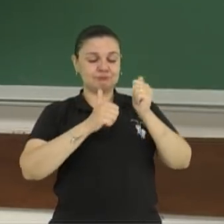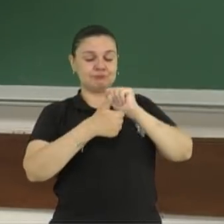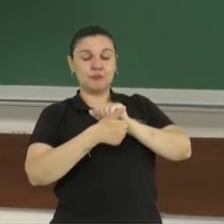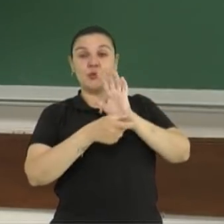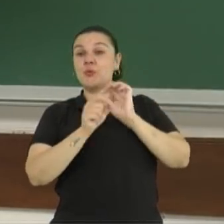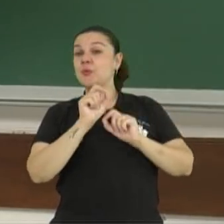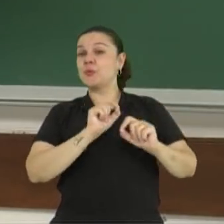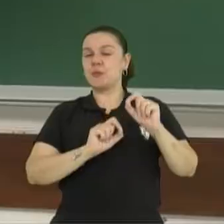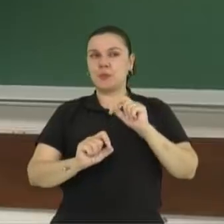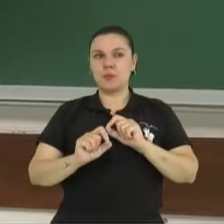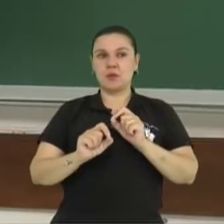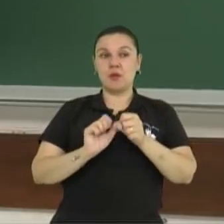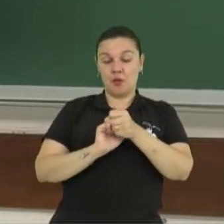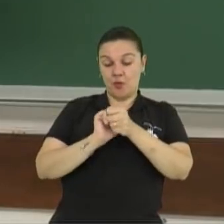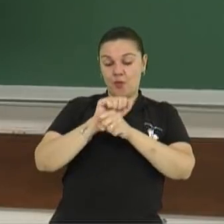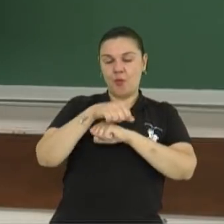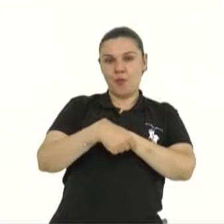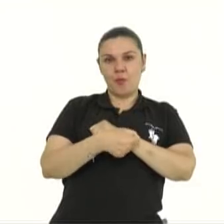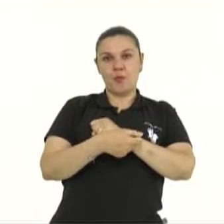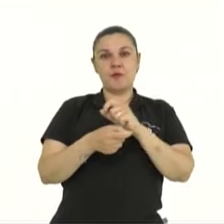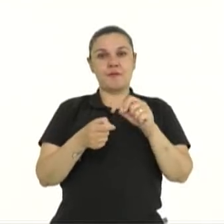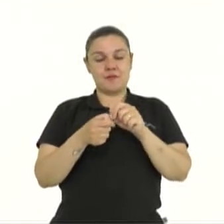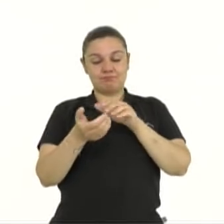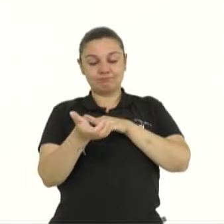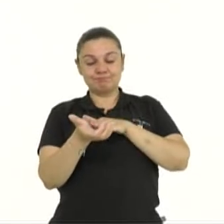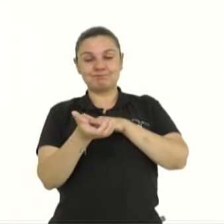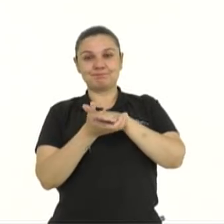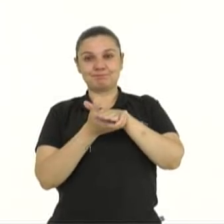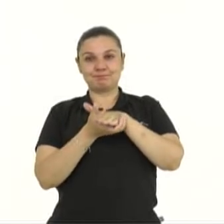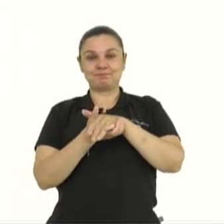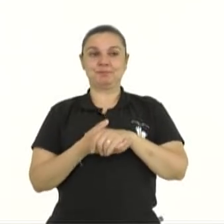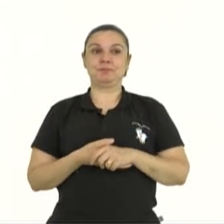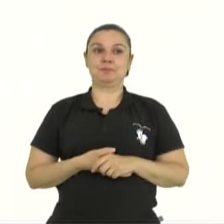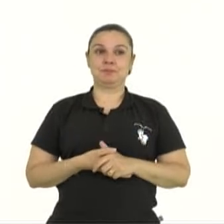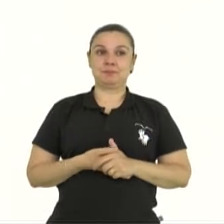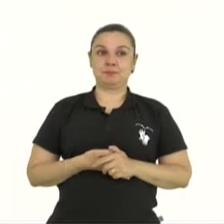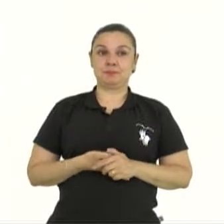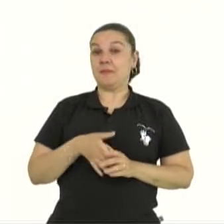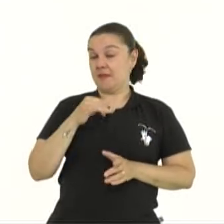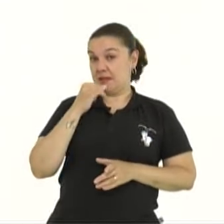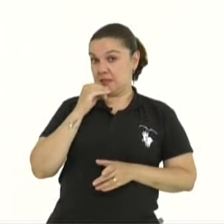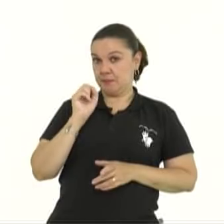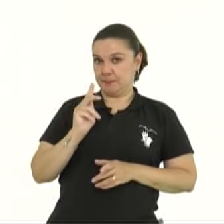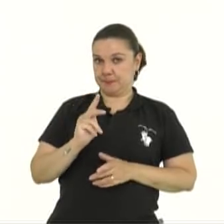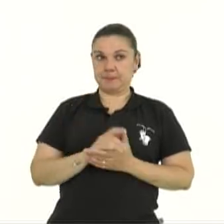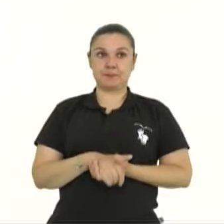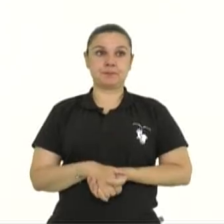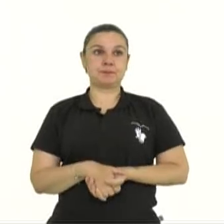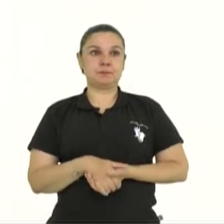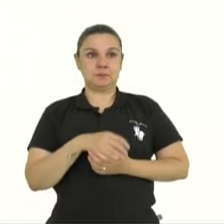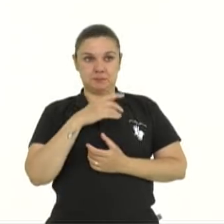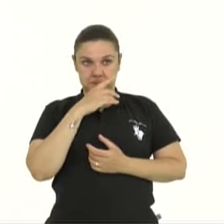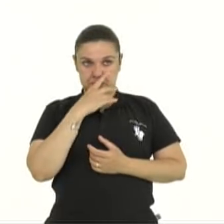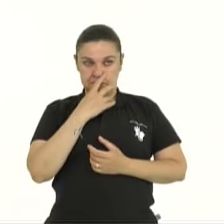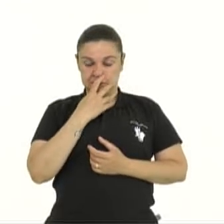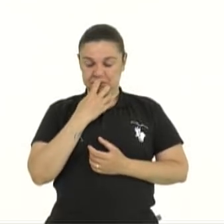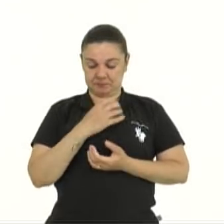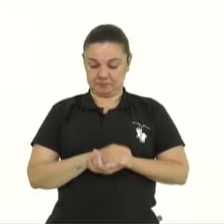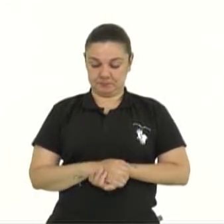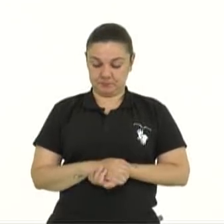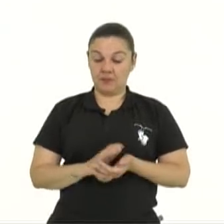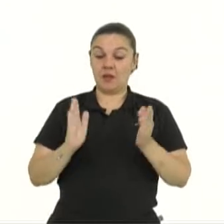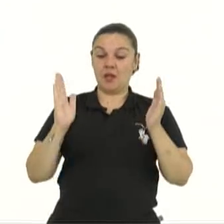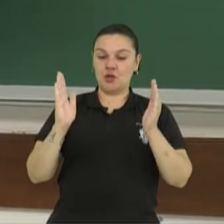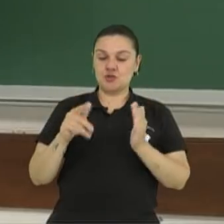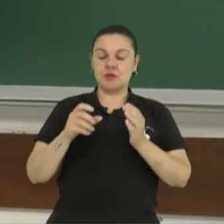o material, né, o couro, para a preparação dos sapatos, por exemplo, ok? Então, vamos ver. Então, a gente